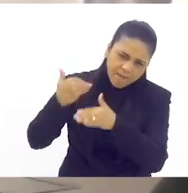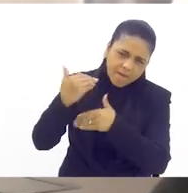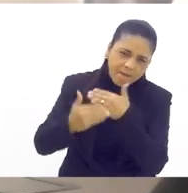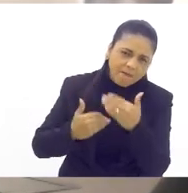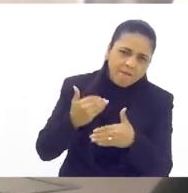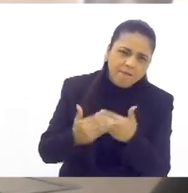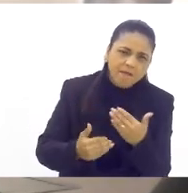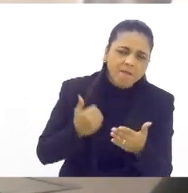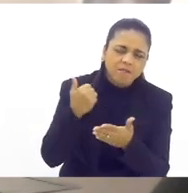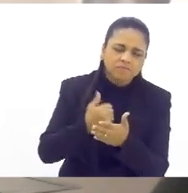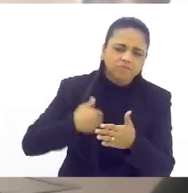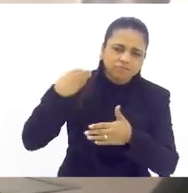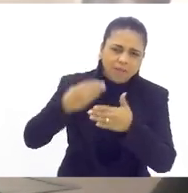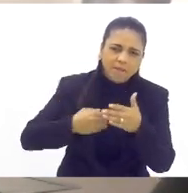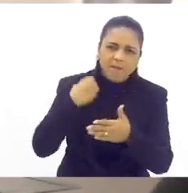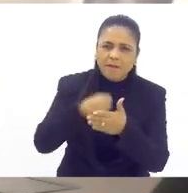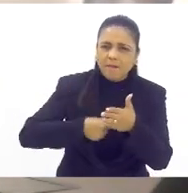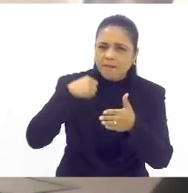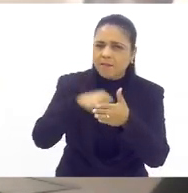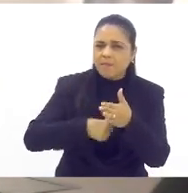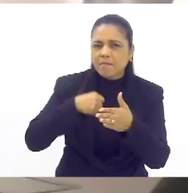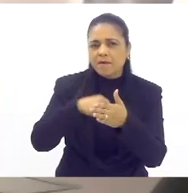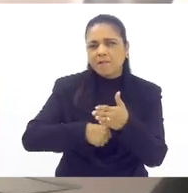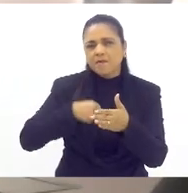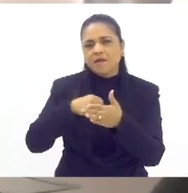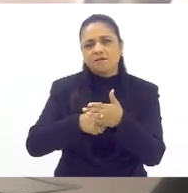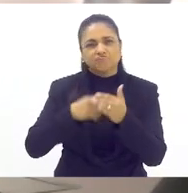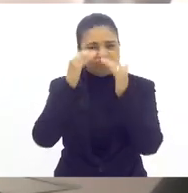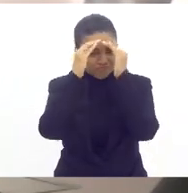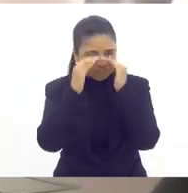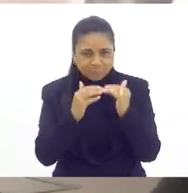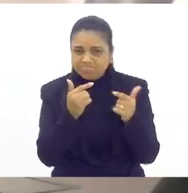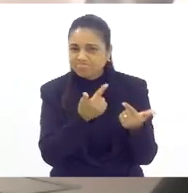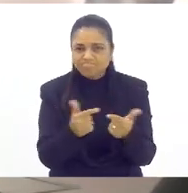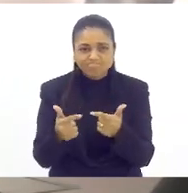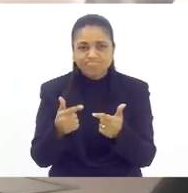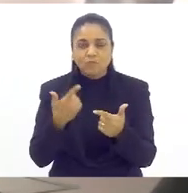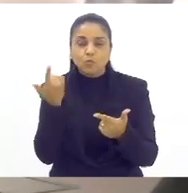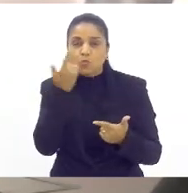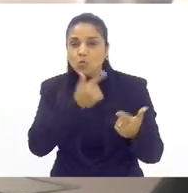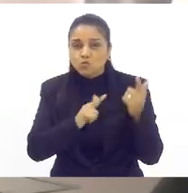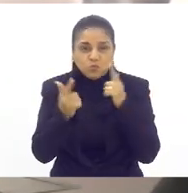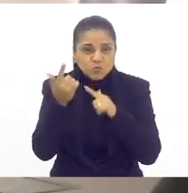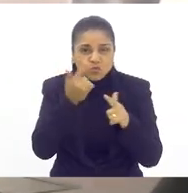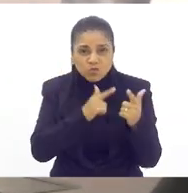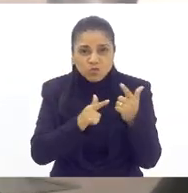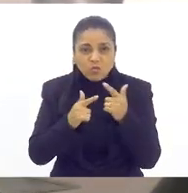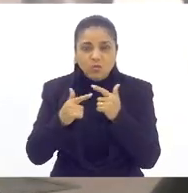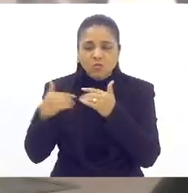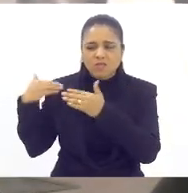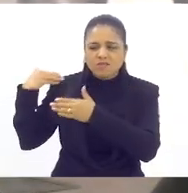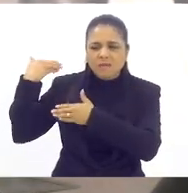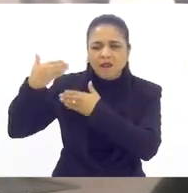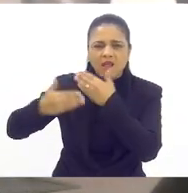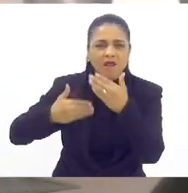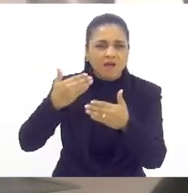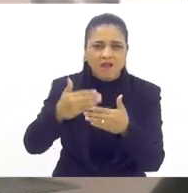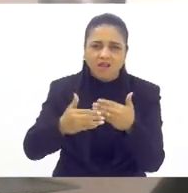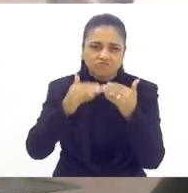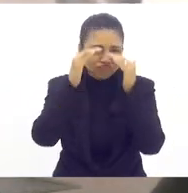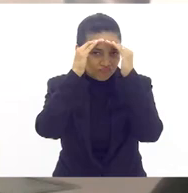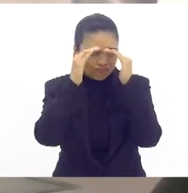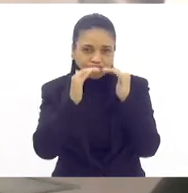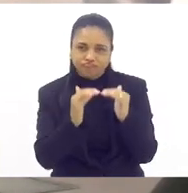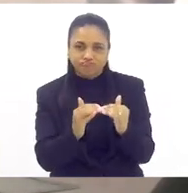respeitada entendeu toda toda as nossas conquistas que é a gente teve ao longo das caminhadas não estão sendo levados